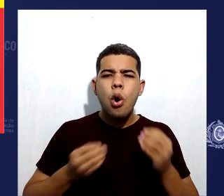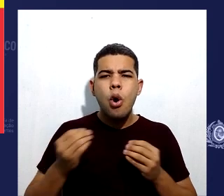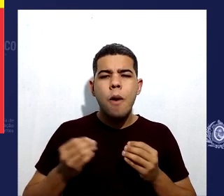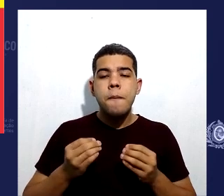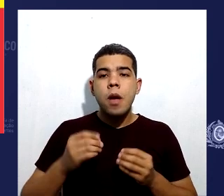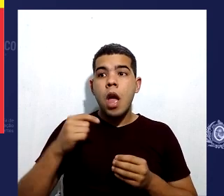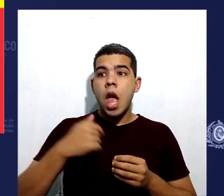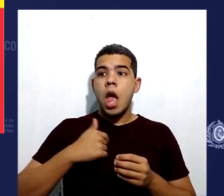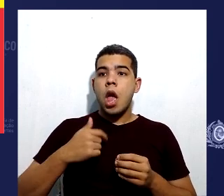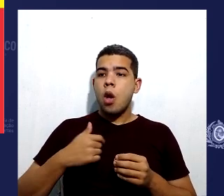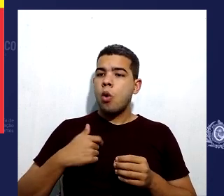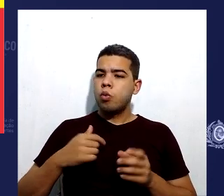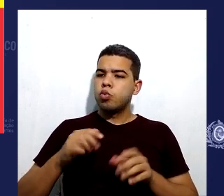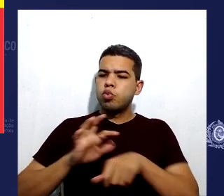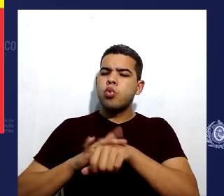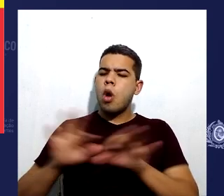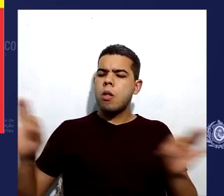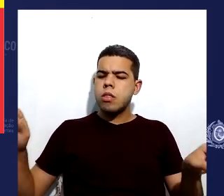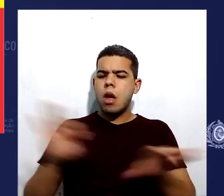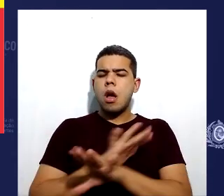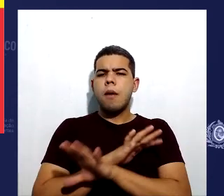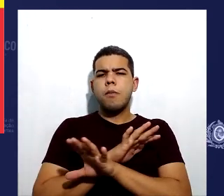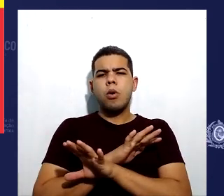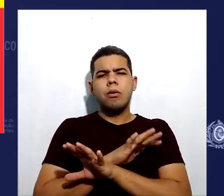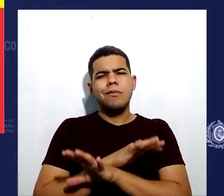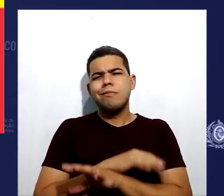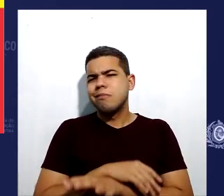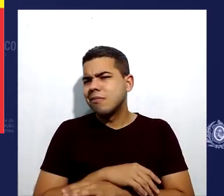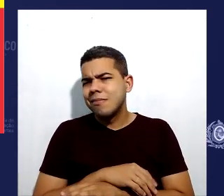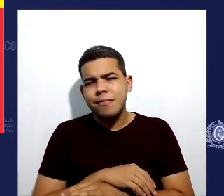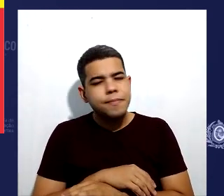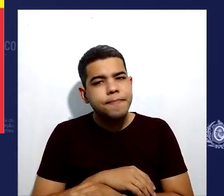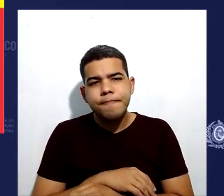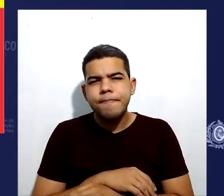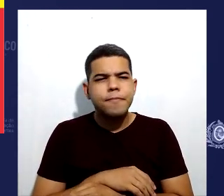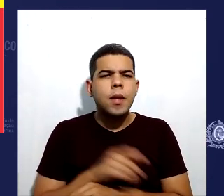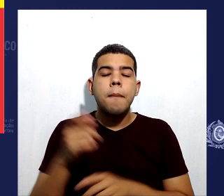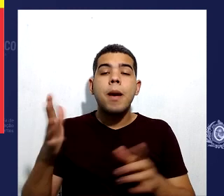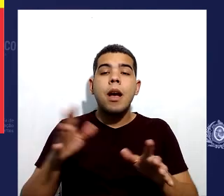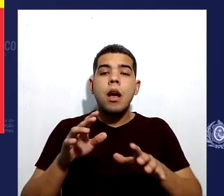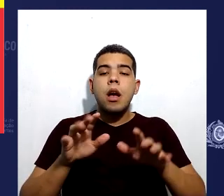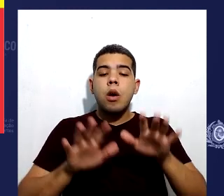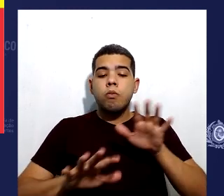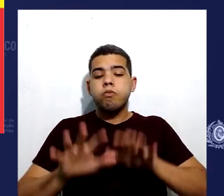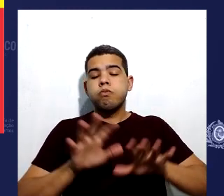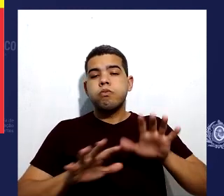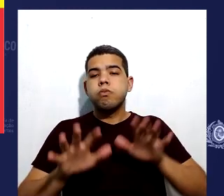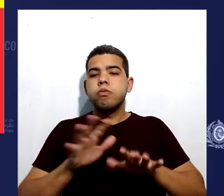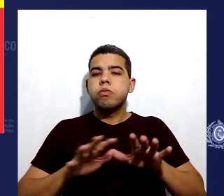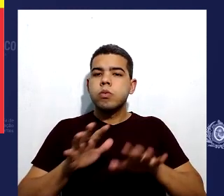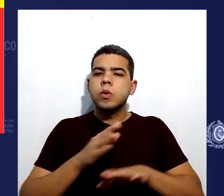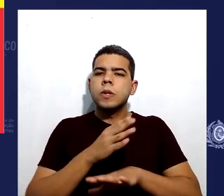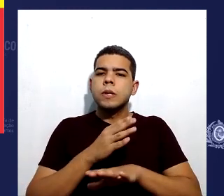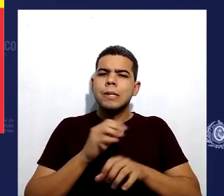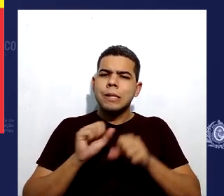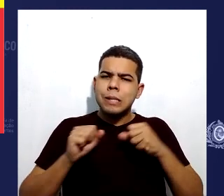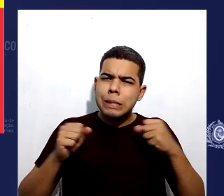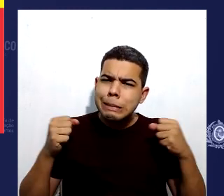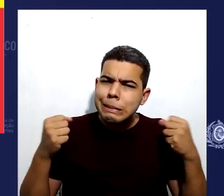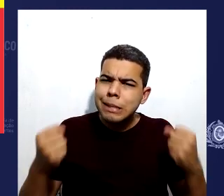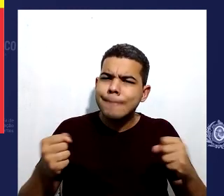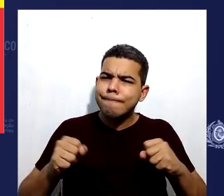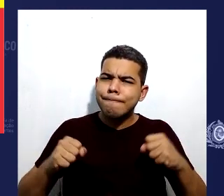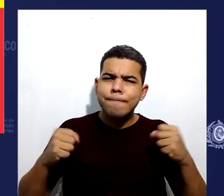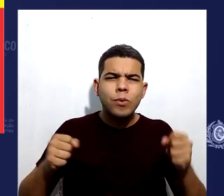ou seja, existe um controle com o tratamento, né? As alterações que são cerebrais, que